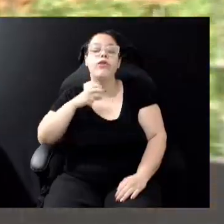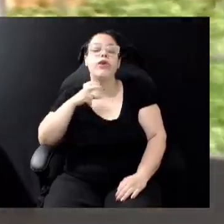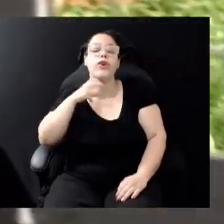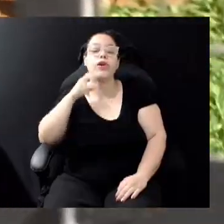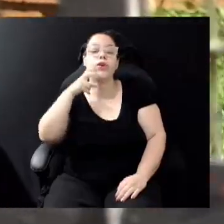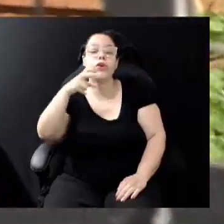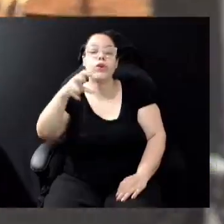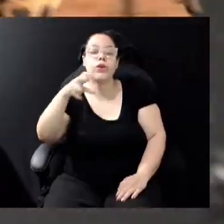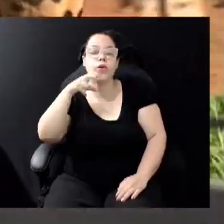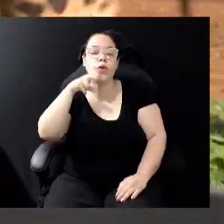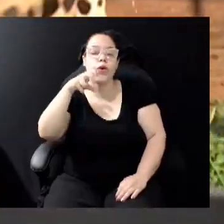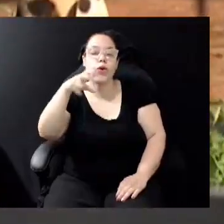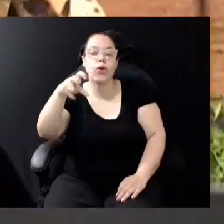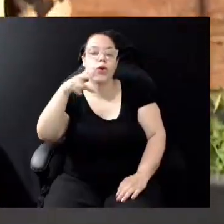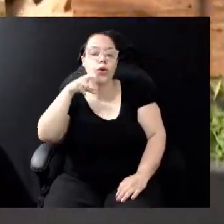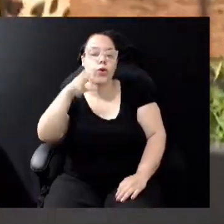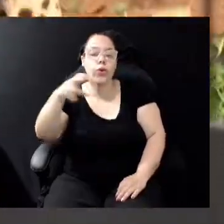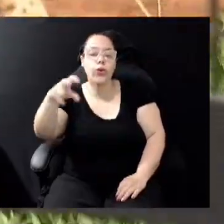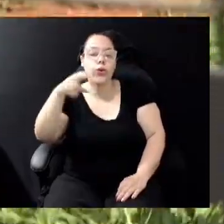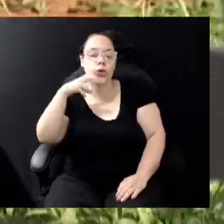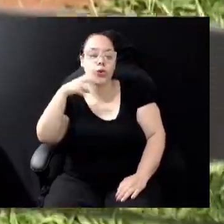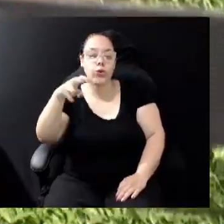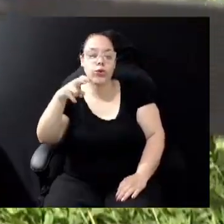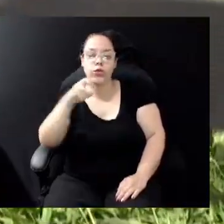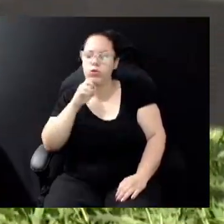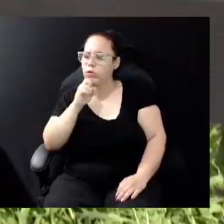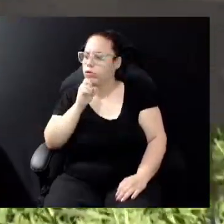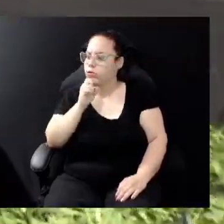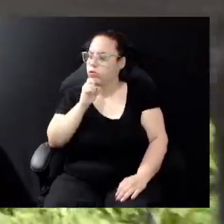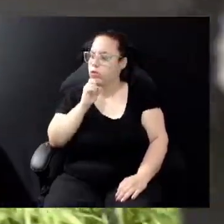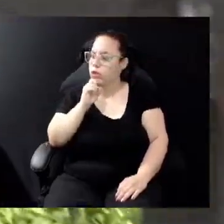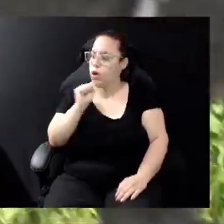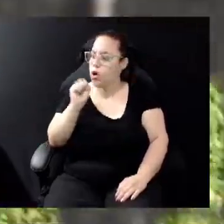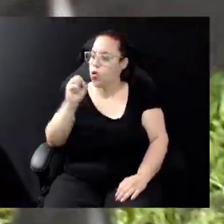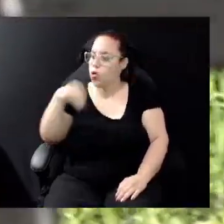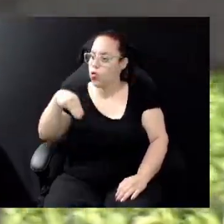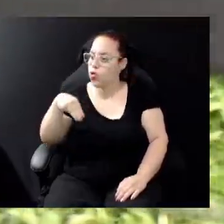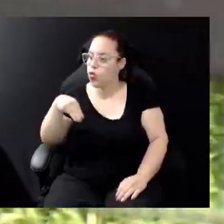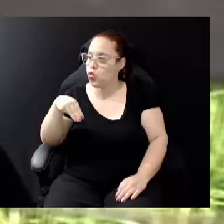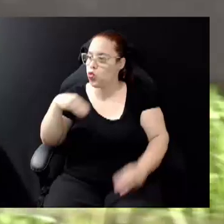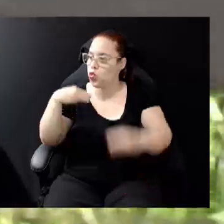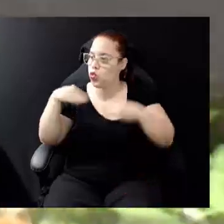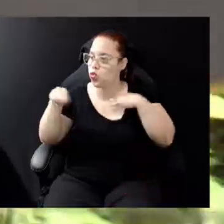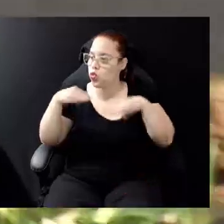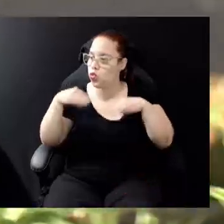chamado esturro, né? É um movimento,